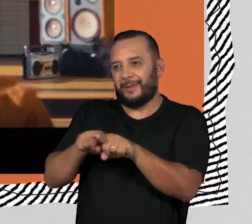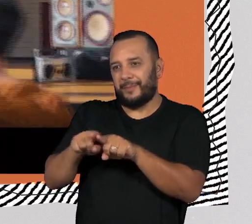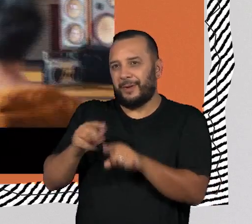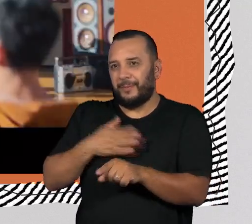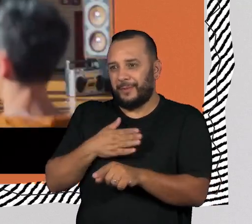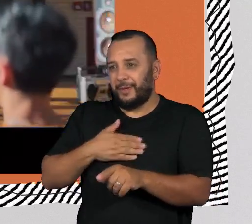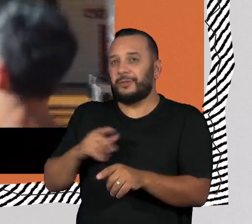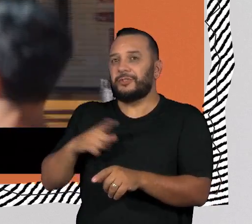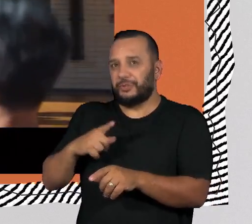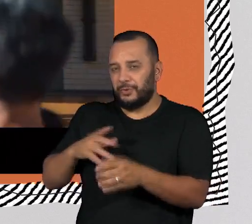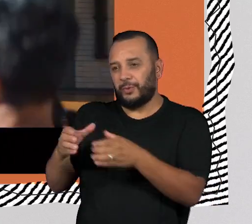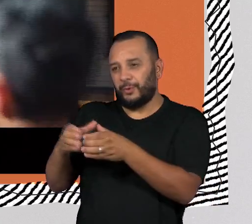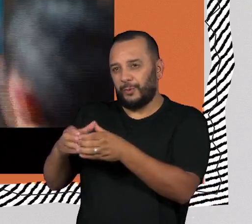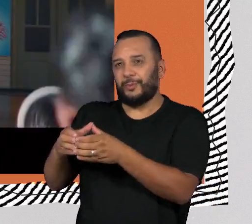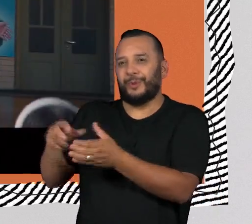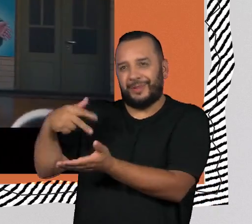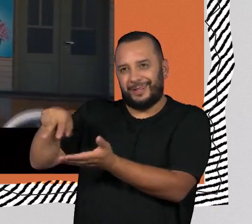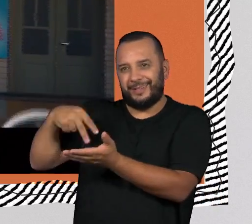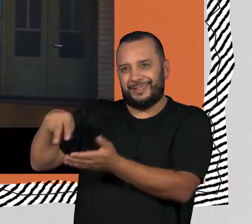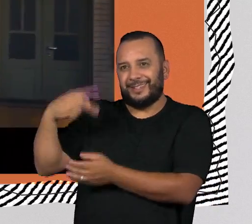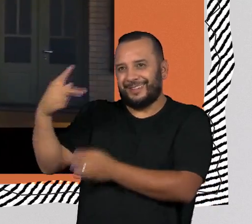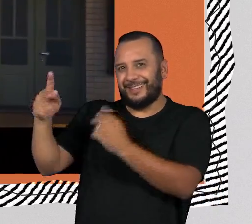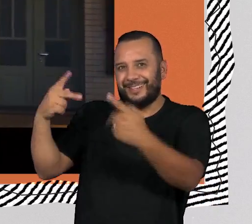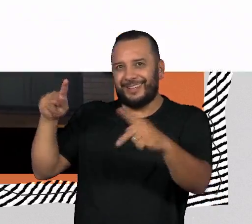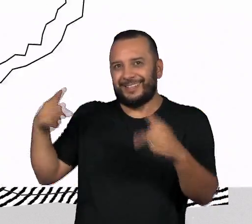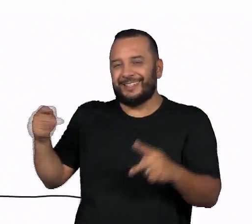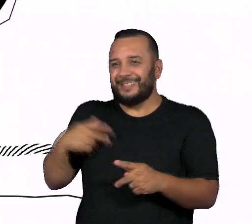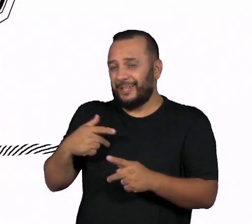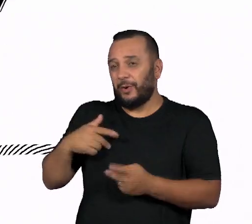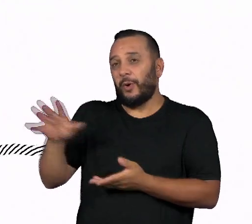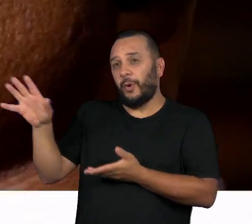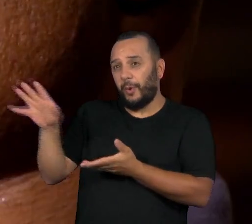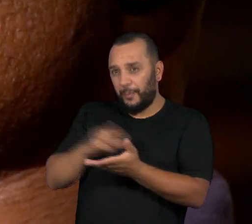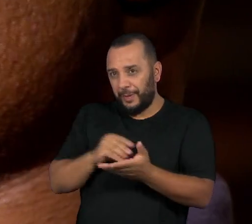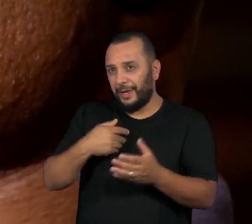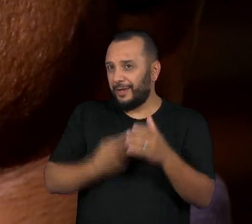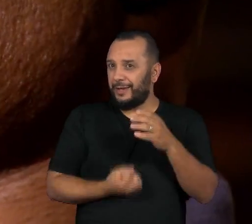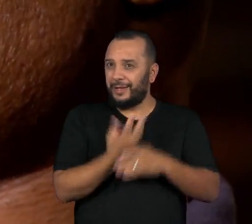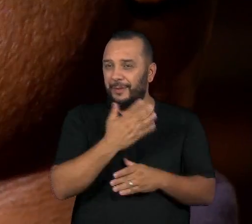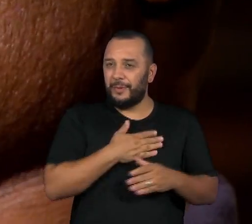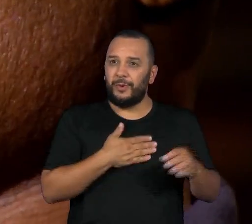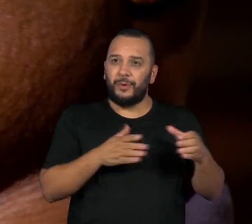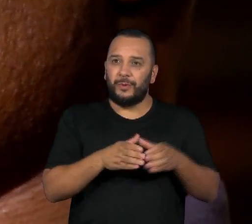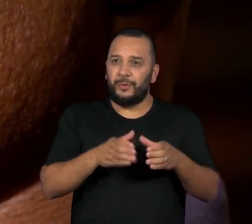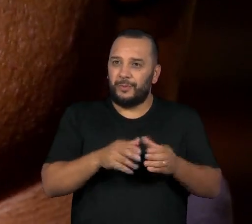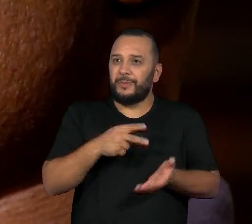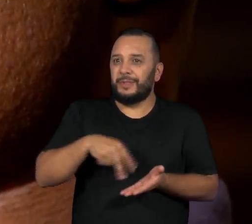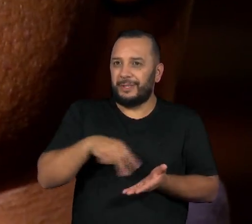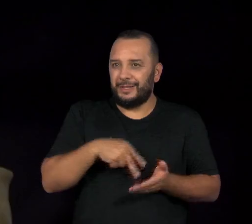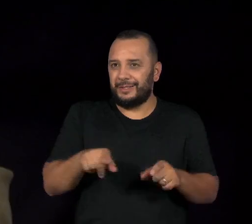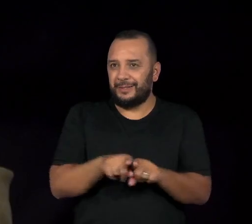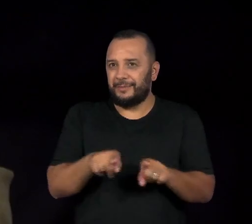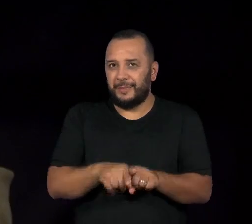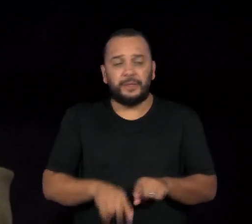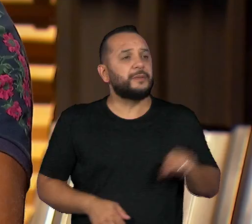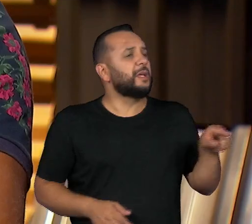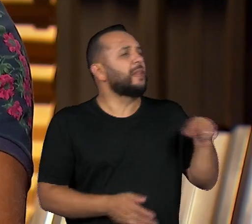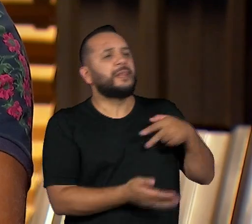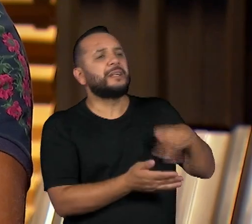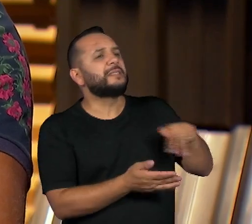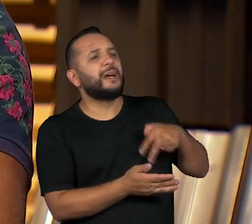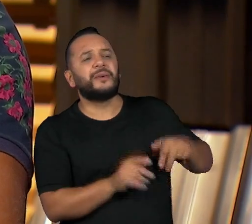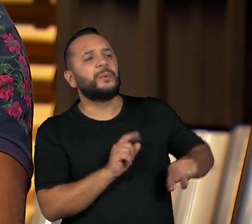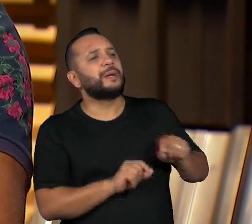dança. E aí eu sempre queria encher o saco deles, aí eu montei o meu grupinho de dança também. Dançava o quê? A